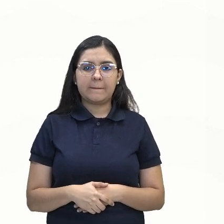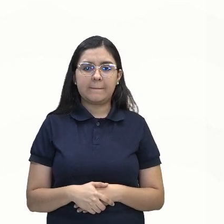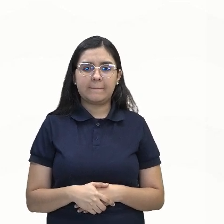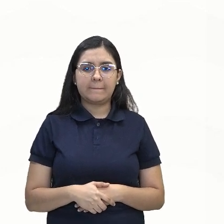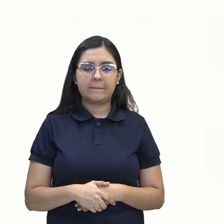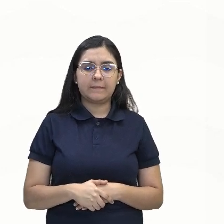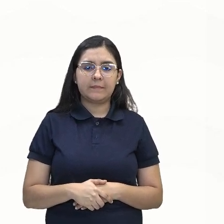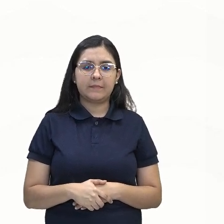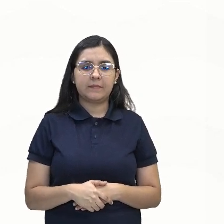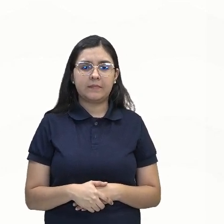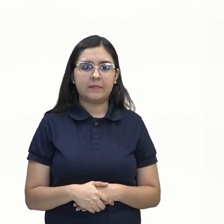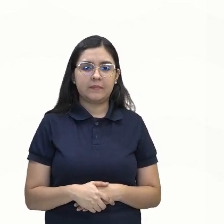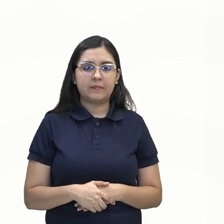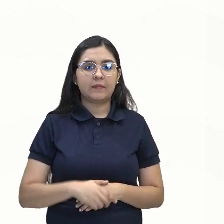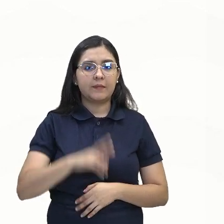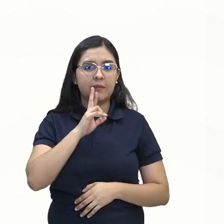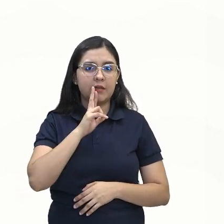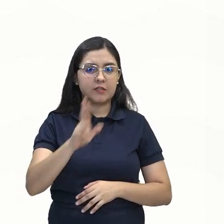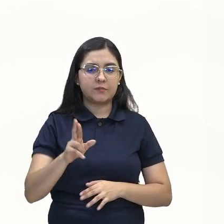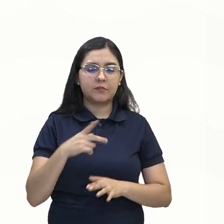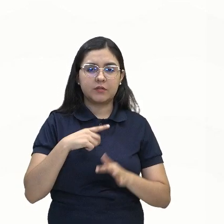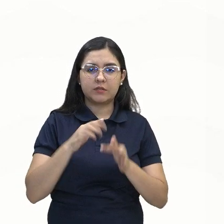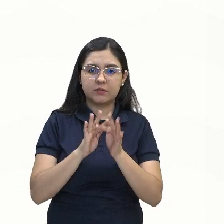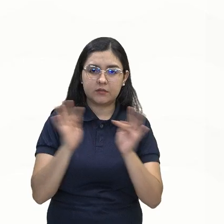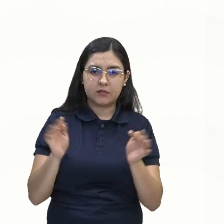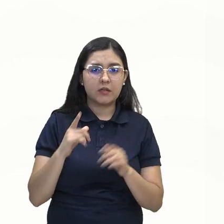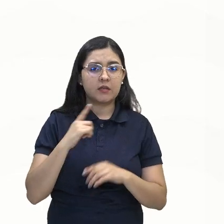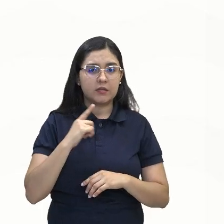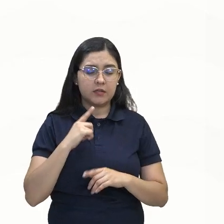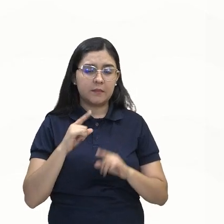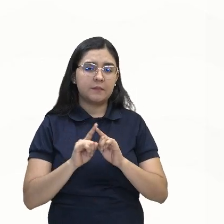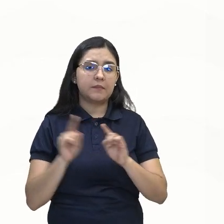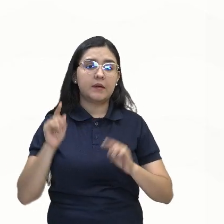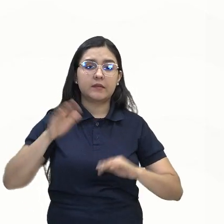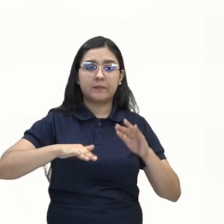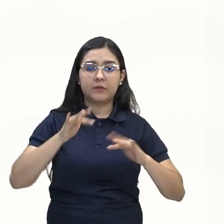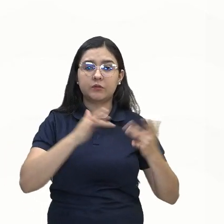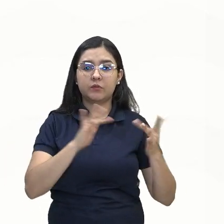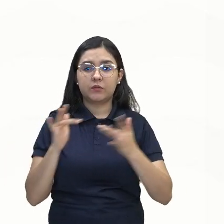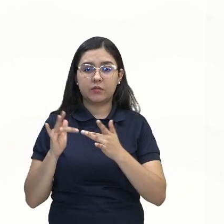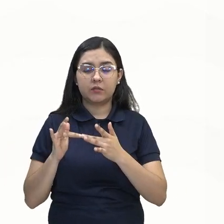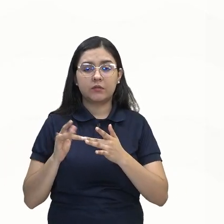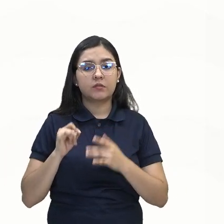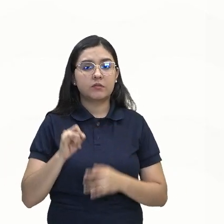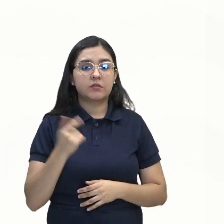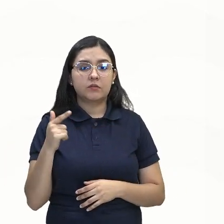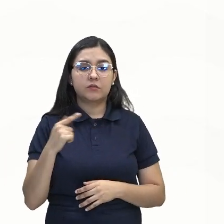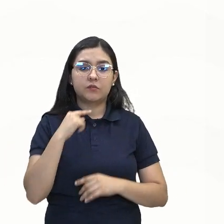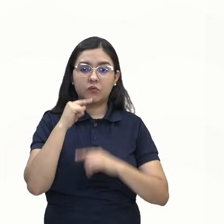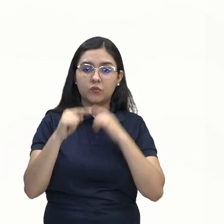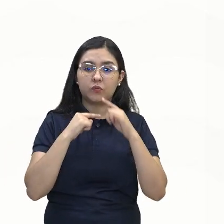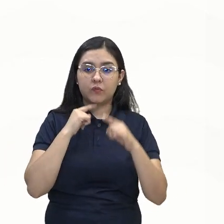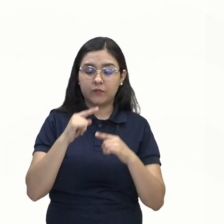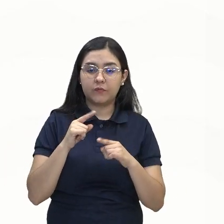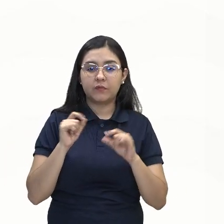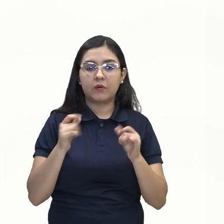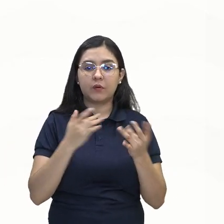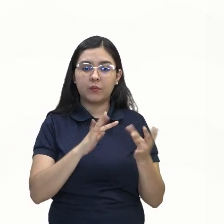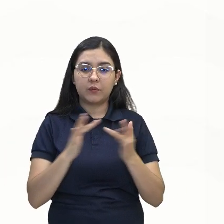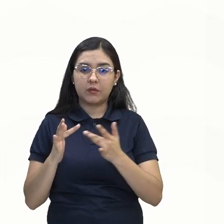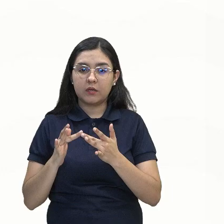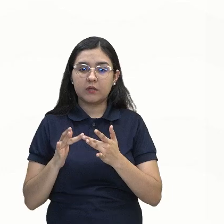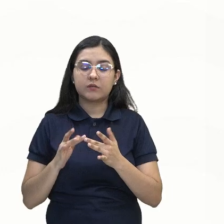Evite dar essa resposta curta. Ela existe, ela é aceita, mas aí depende do contexto. Se não tiver dúvida, se tiver em dúvida em relação ao contexto,